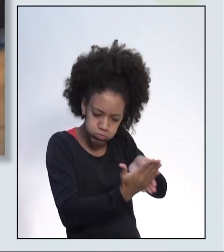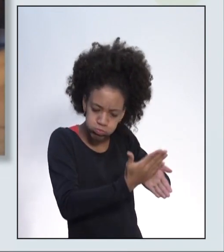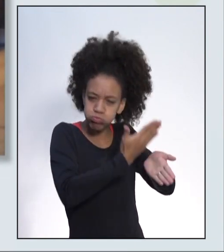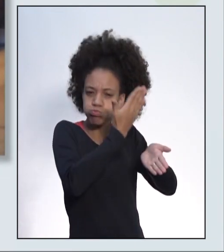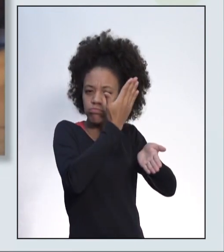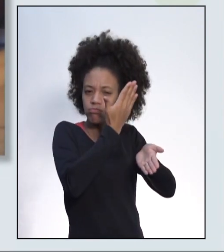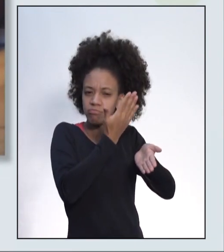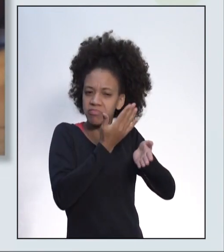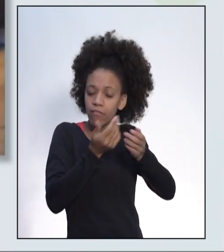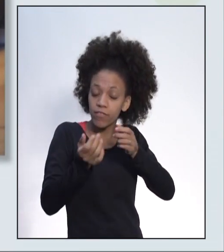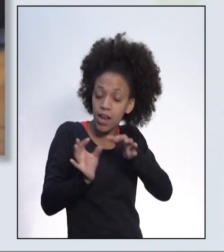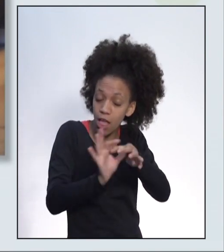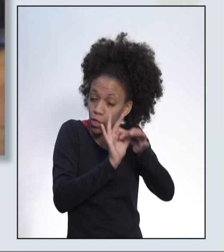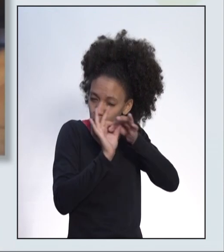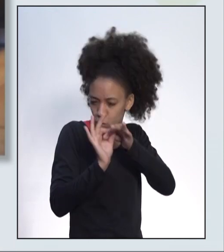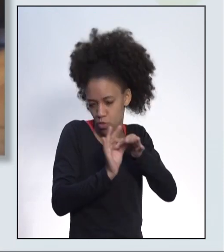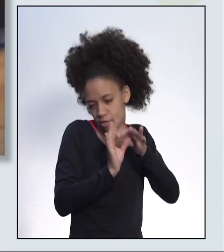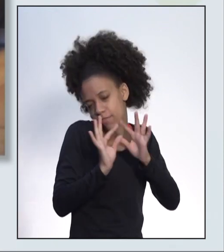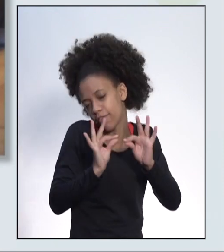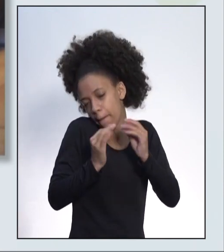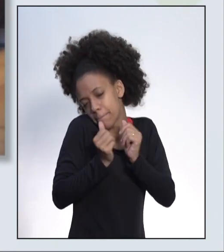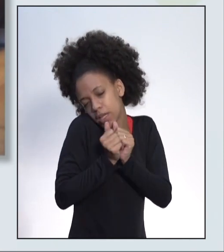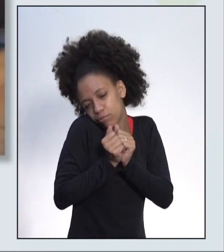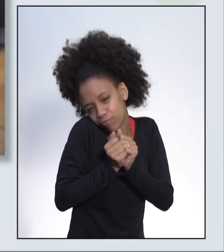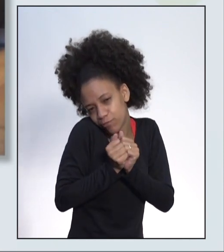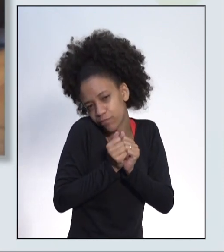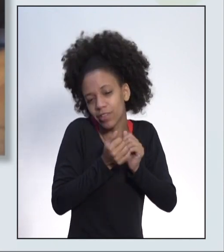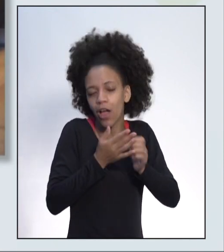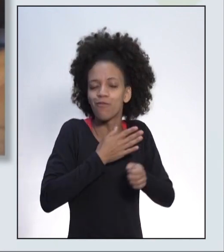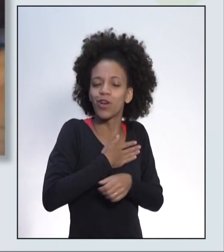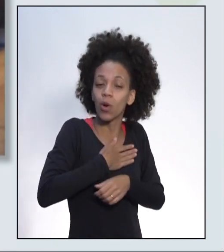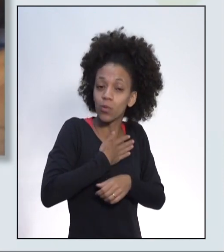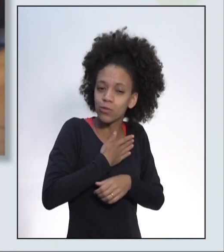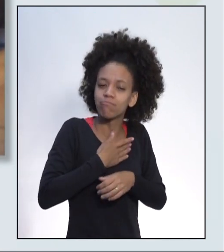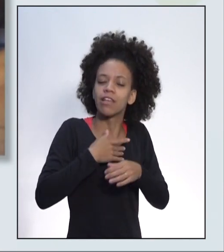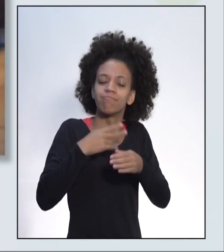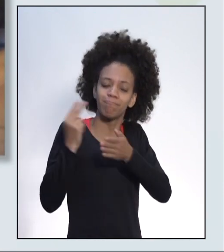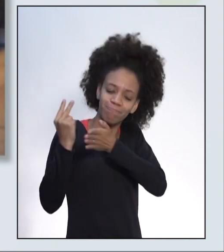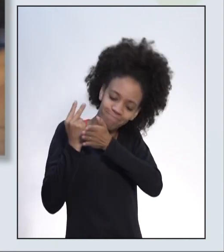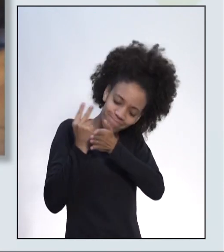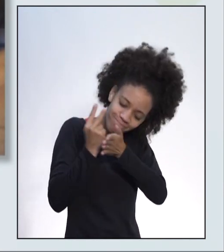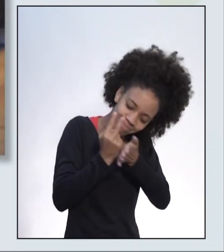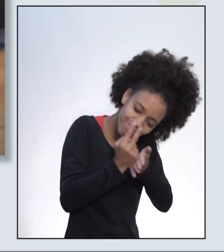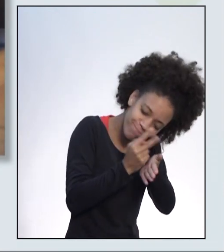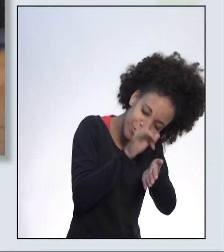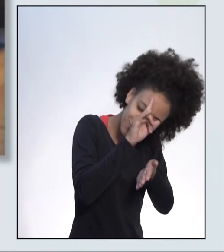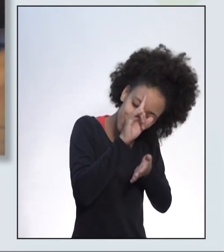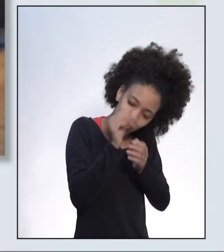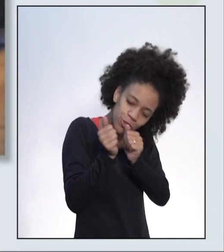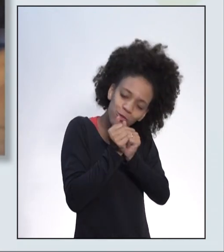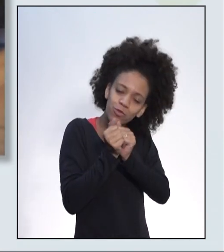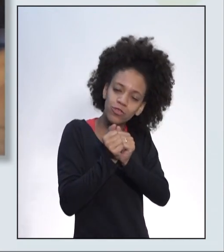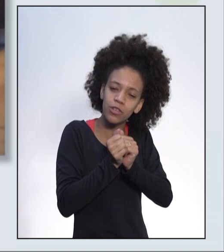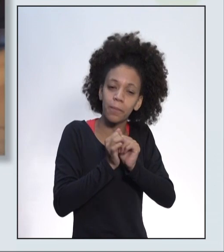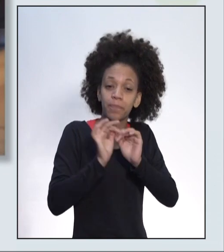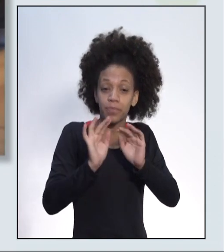união com a minha família nesse momento. Eu tô gostando de passar mais tempo com eles. Bom, vou